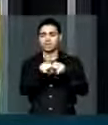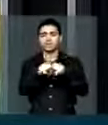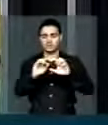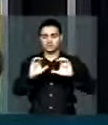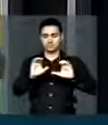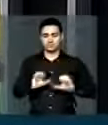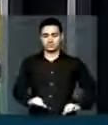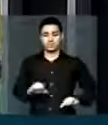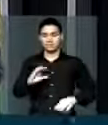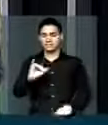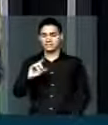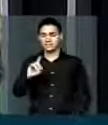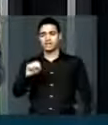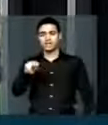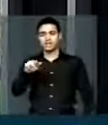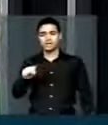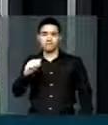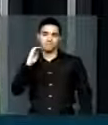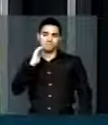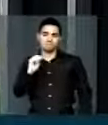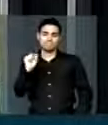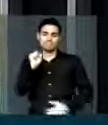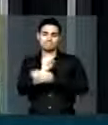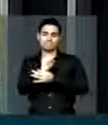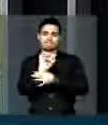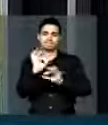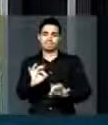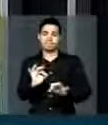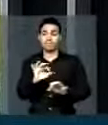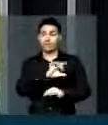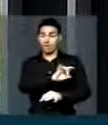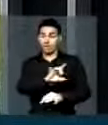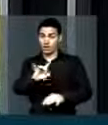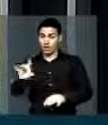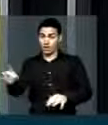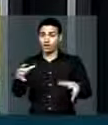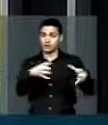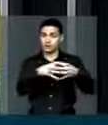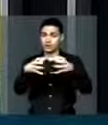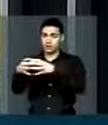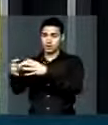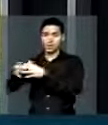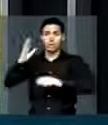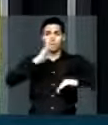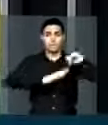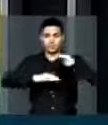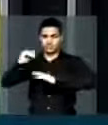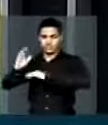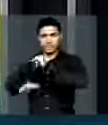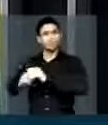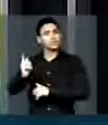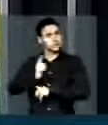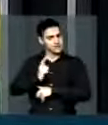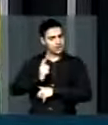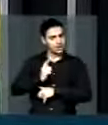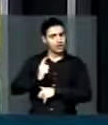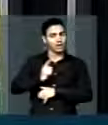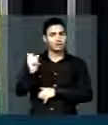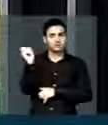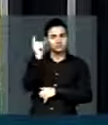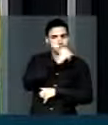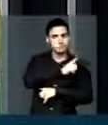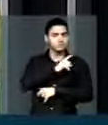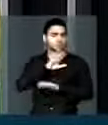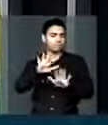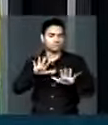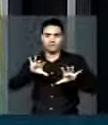garantida. É fácil entender que cada profissão tem as suas peculiaridades e graus de complexidade próprios.